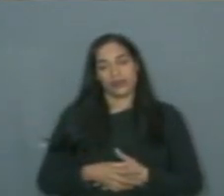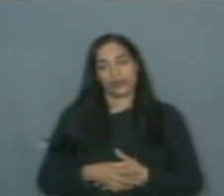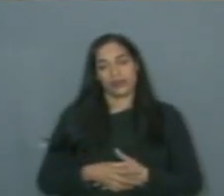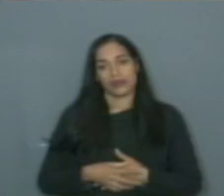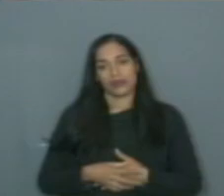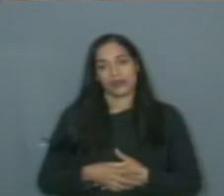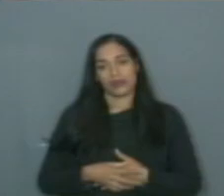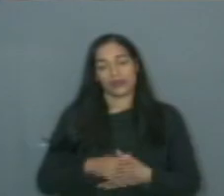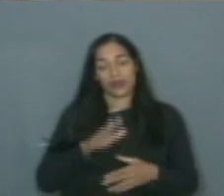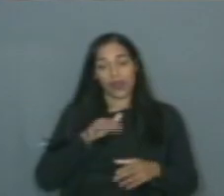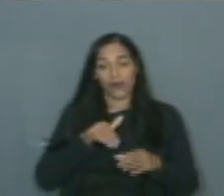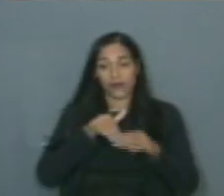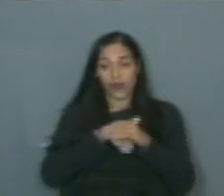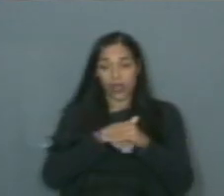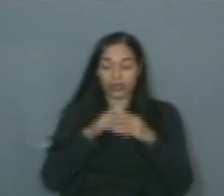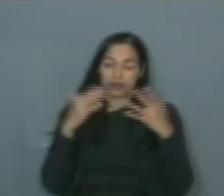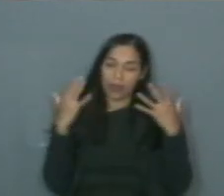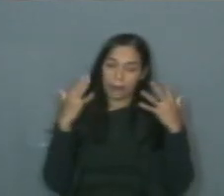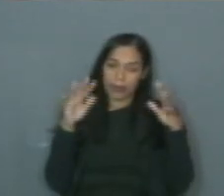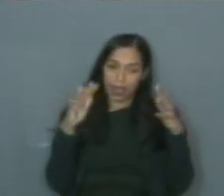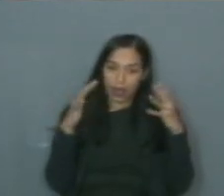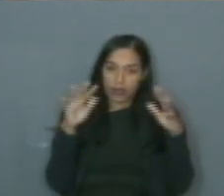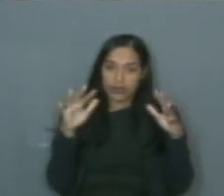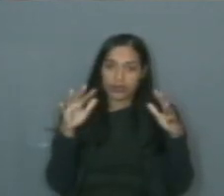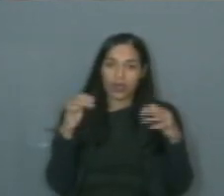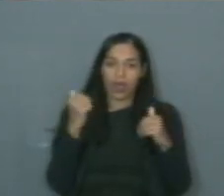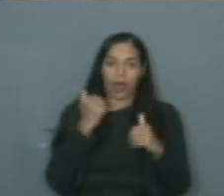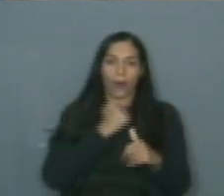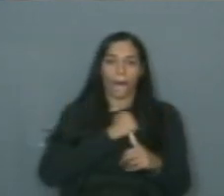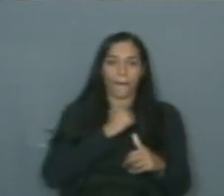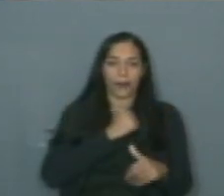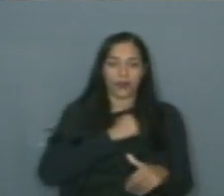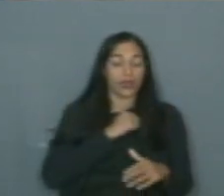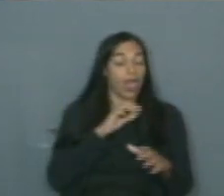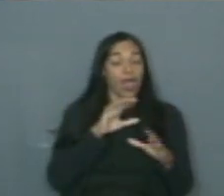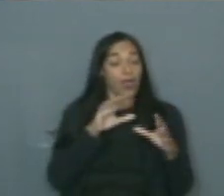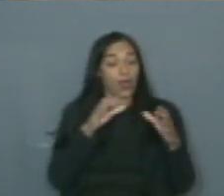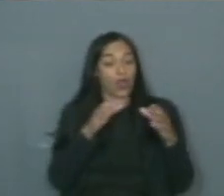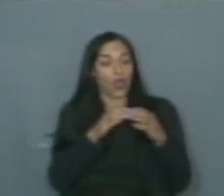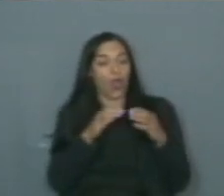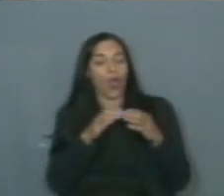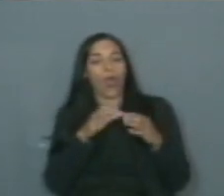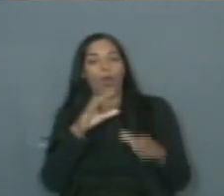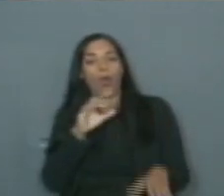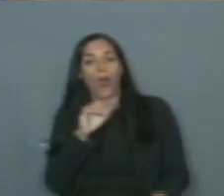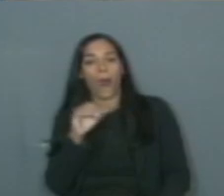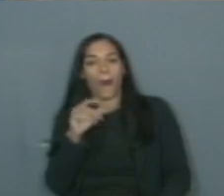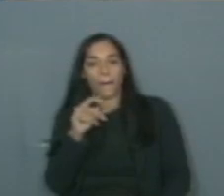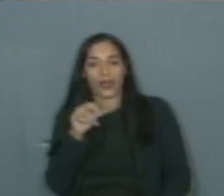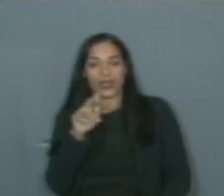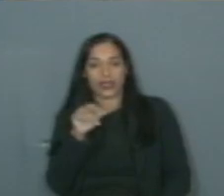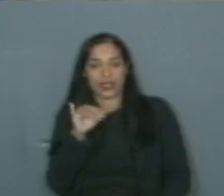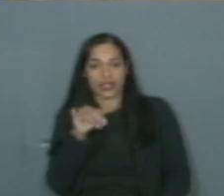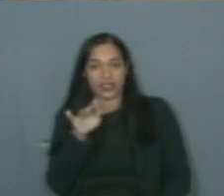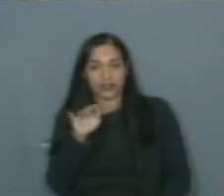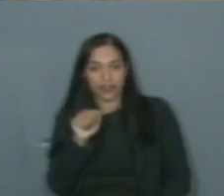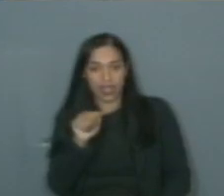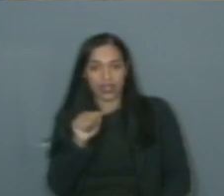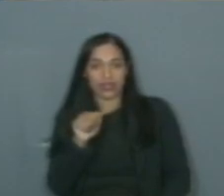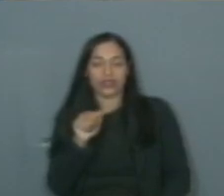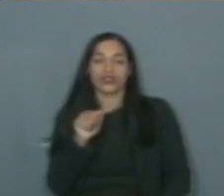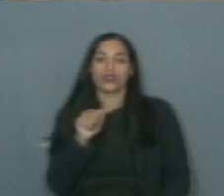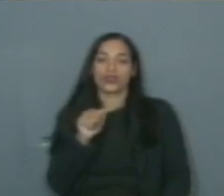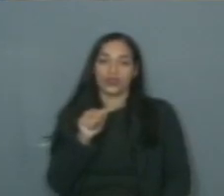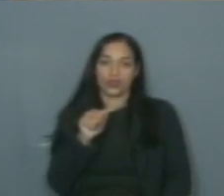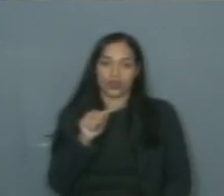conceder voto de aplausos à Cooperativa dos Permissionários do Transporte Coletivo do Estado